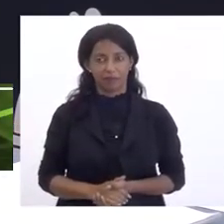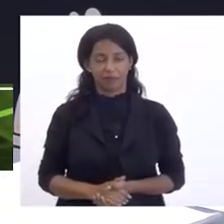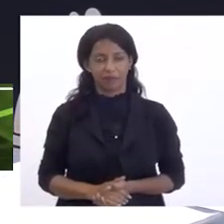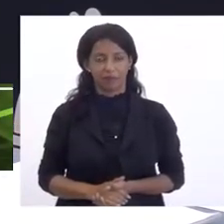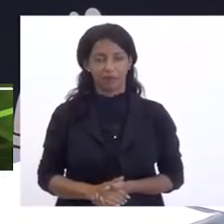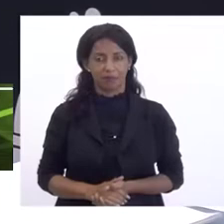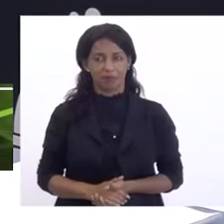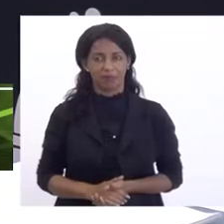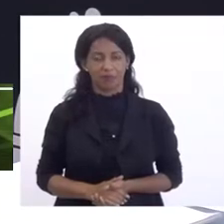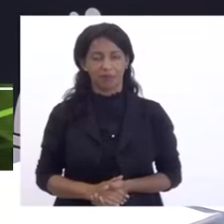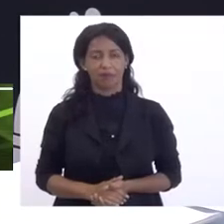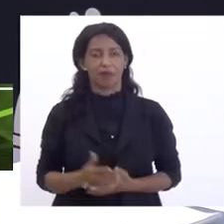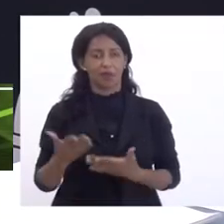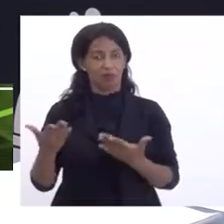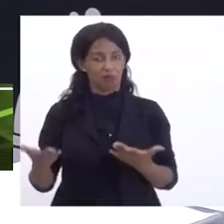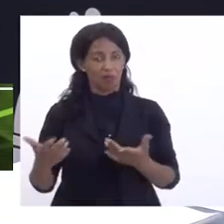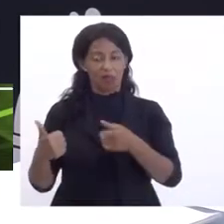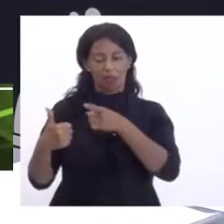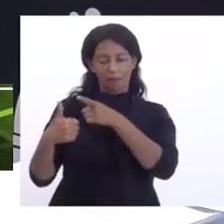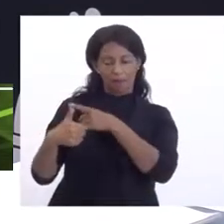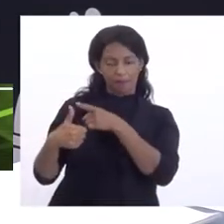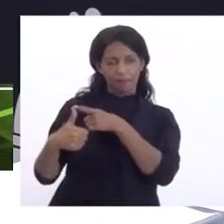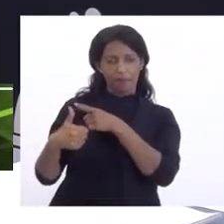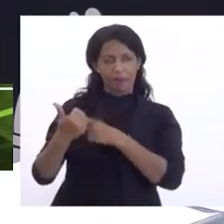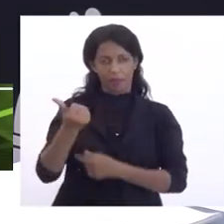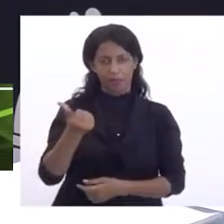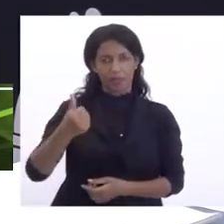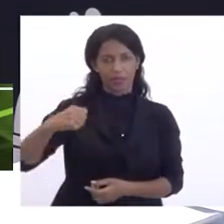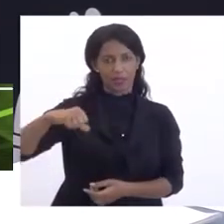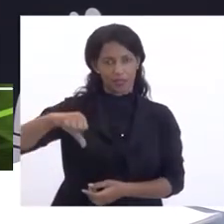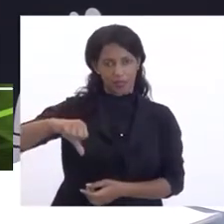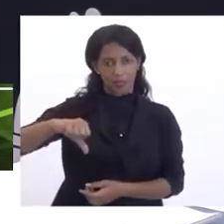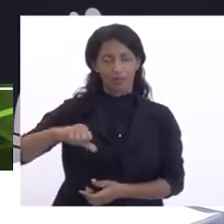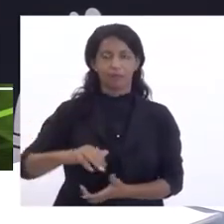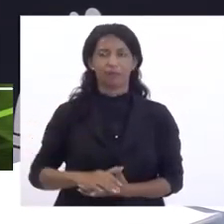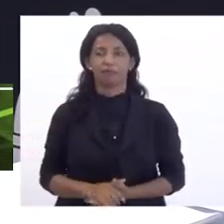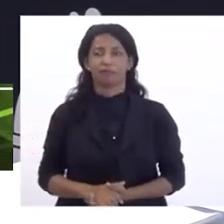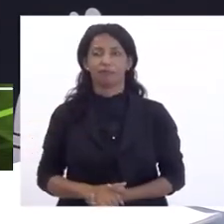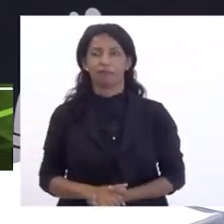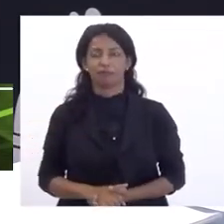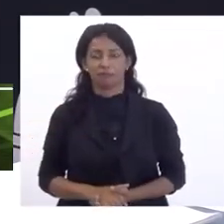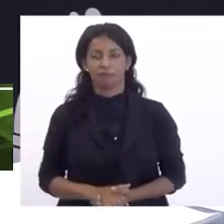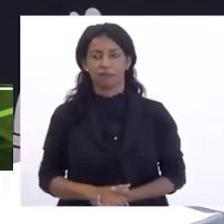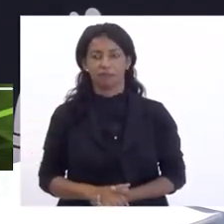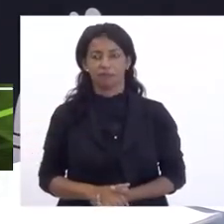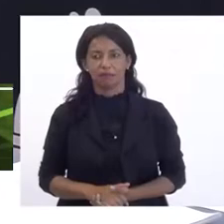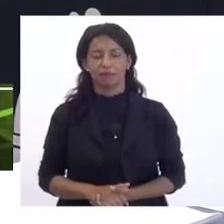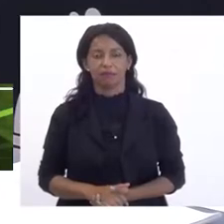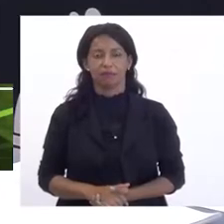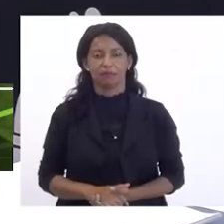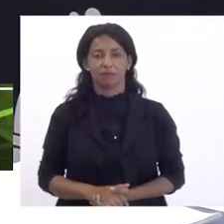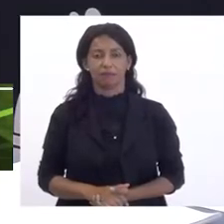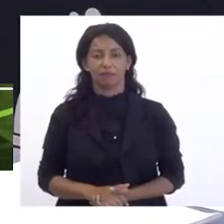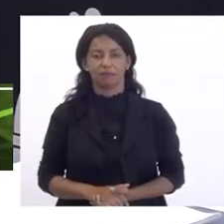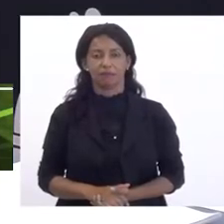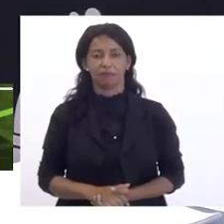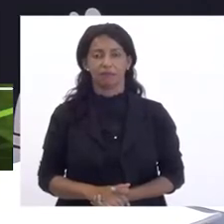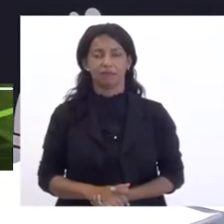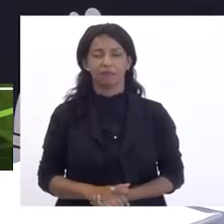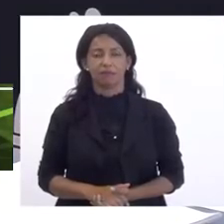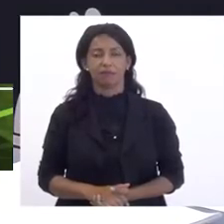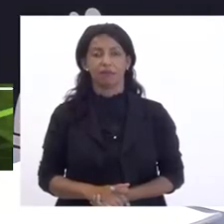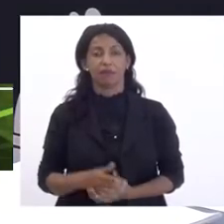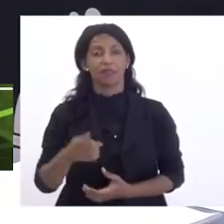Na primeira. Por isso que foi, isso. 69. 69 e o Joãozinho votou na primeira, votou o Rosenweg. E